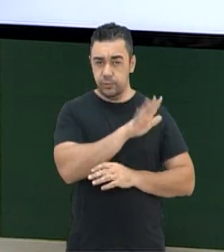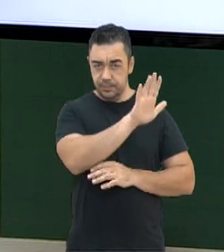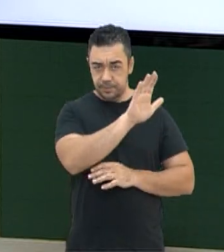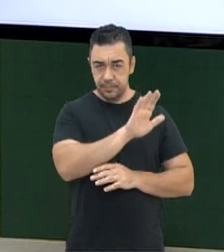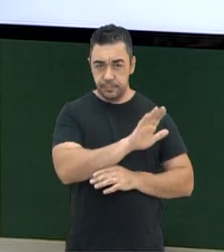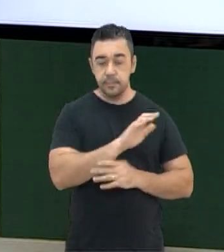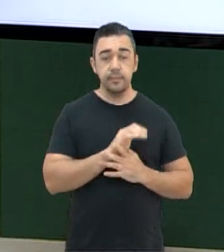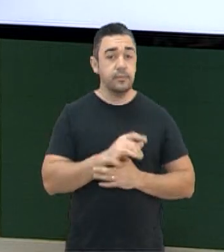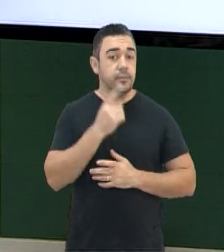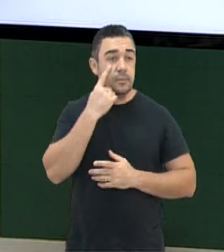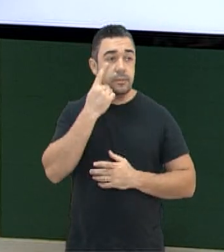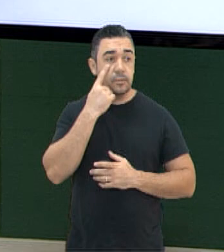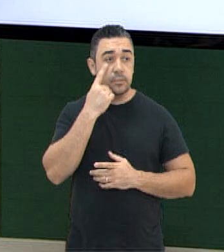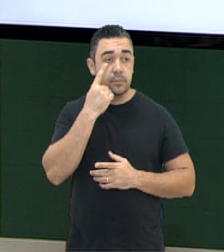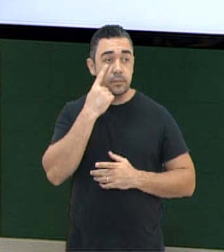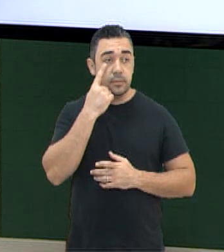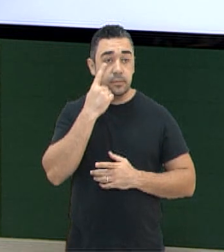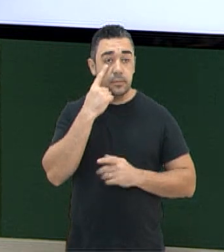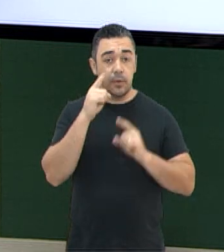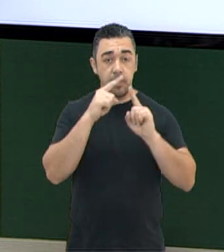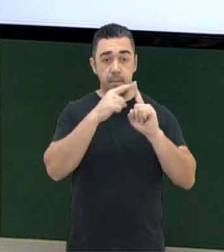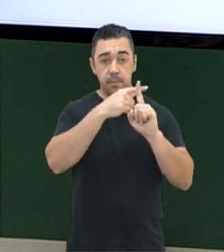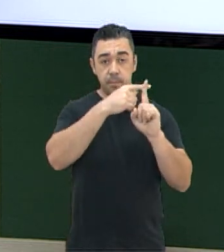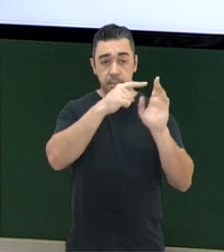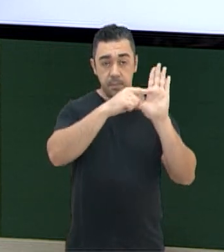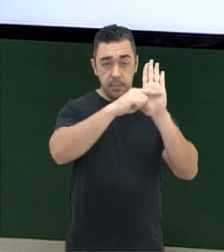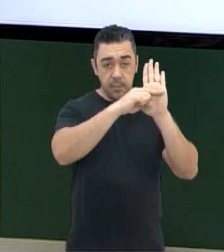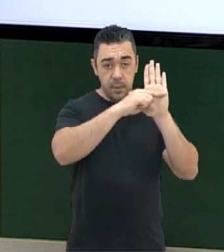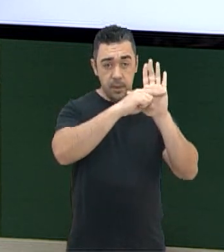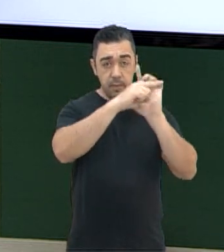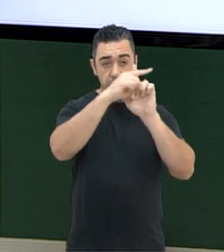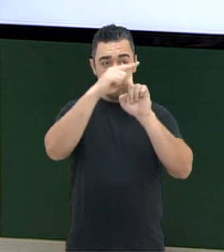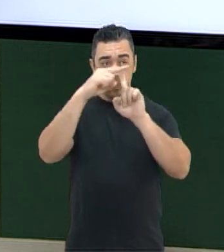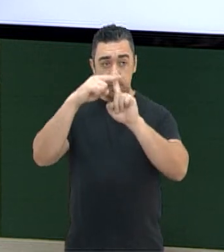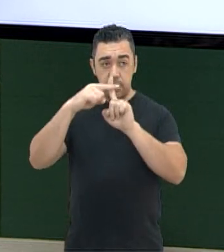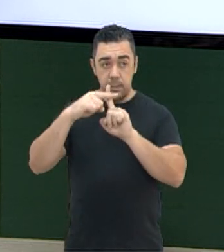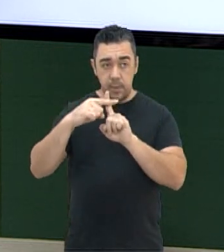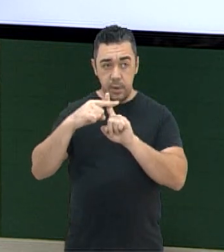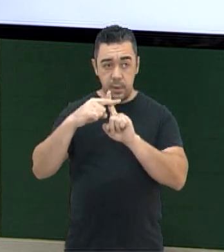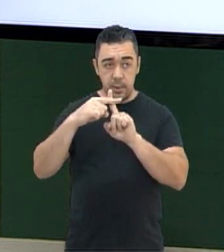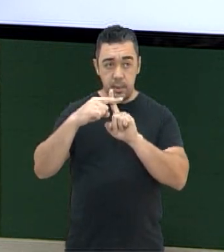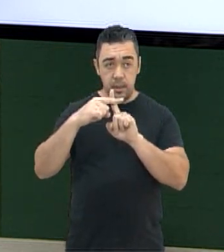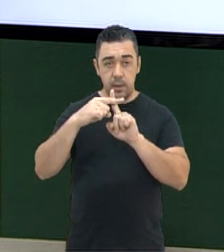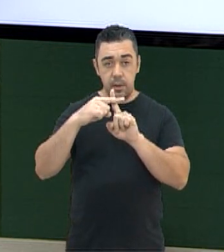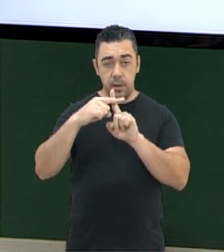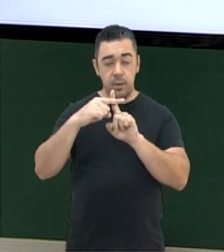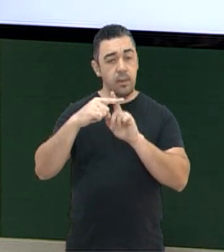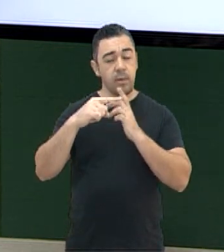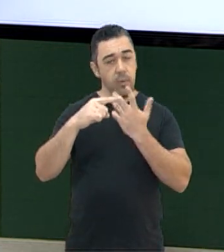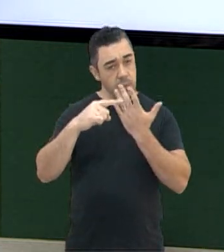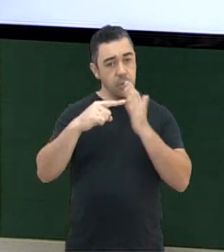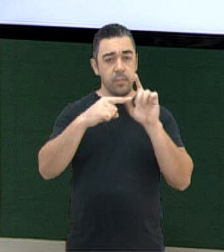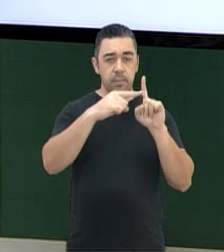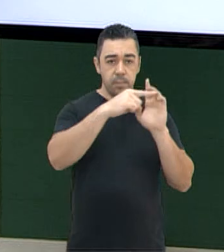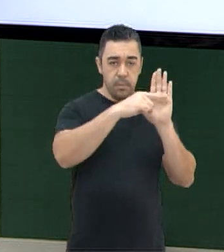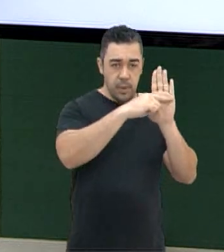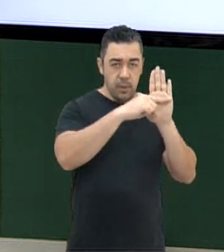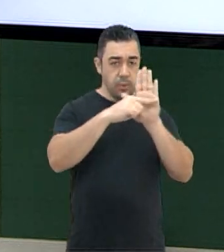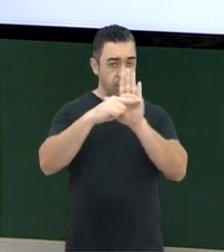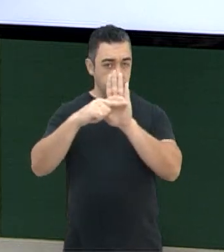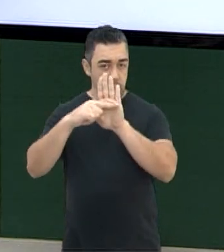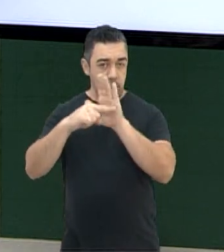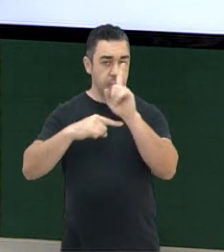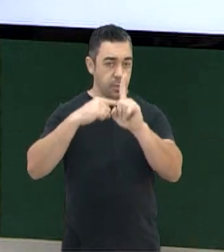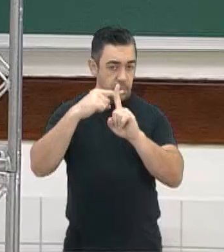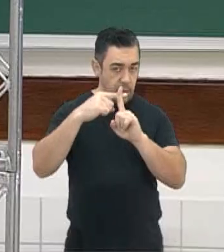a propriedade distributiva aqui dos sinais, porque eu preciso trabalhar aqui dentro, né? Aqui eu tenho duas formas de